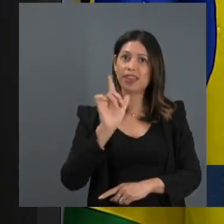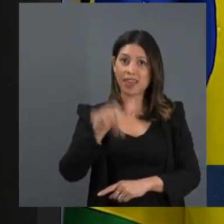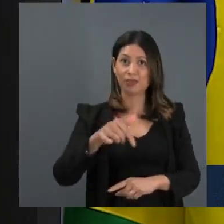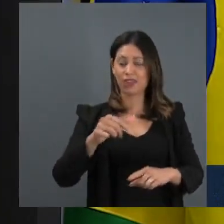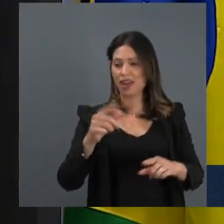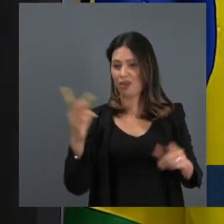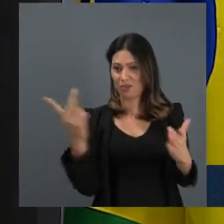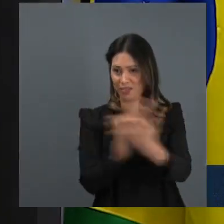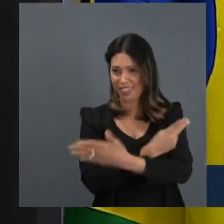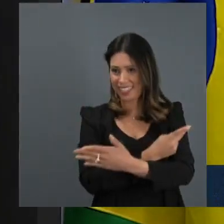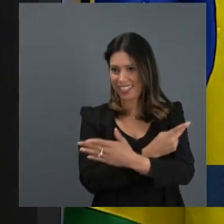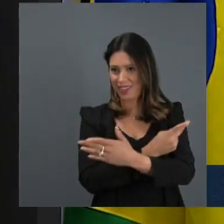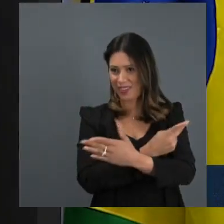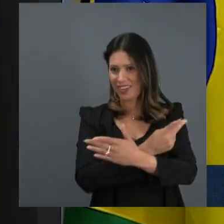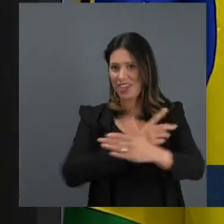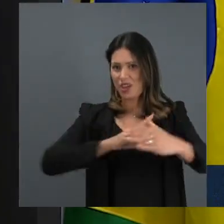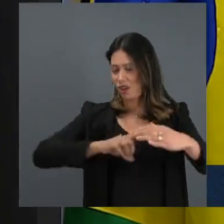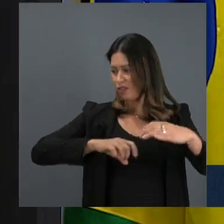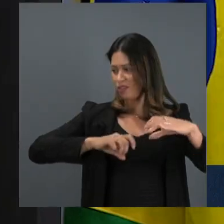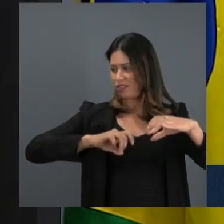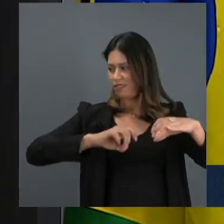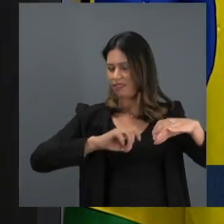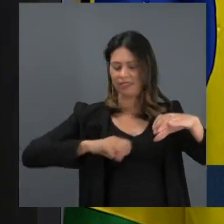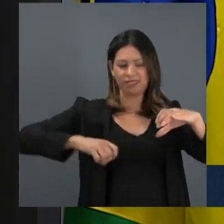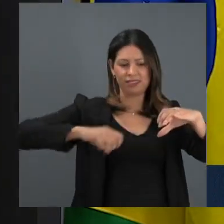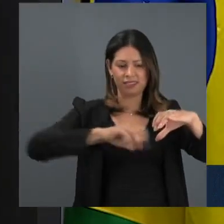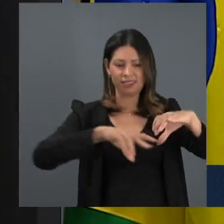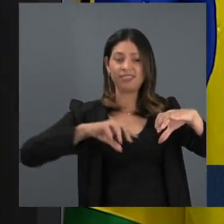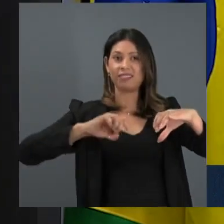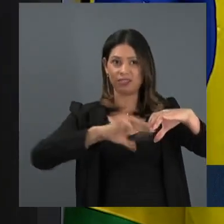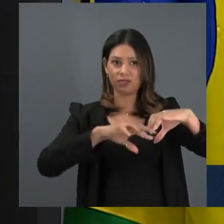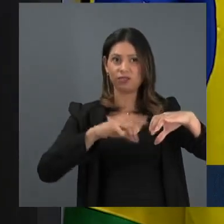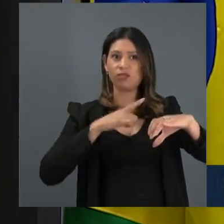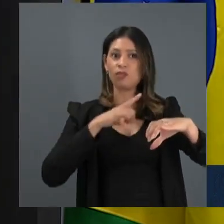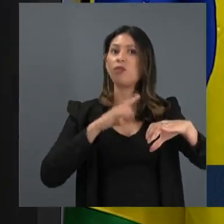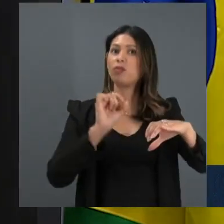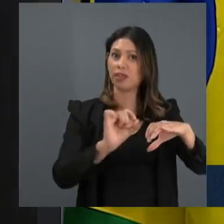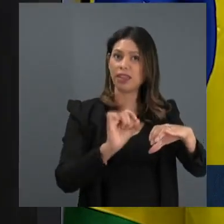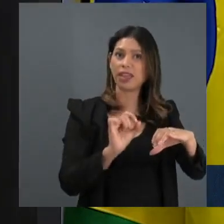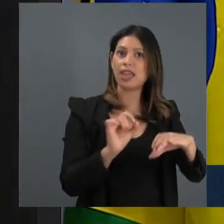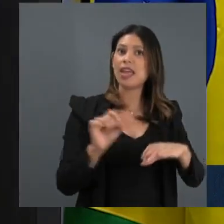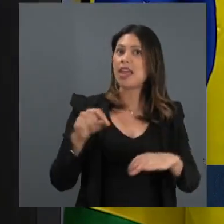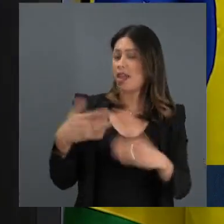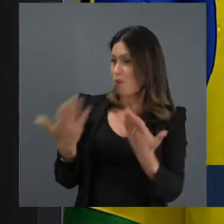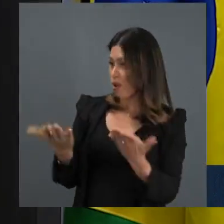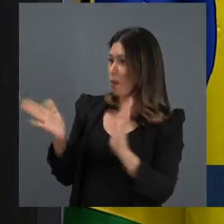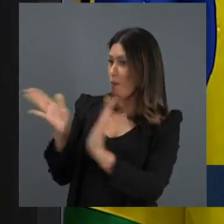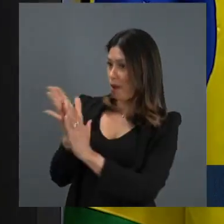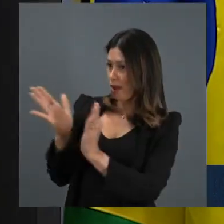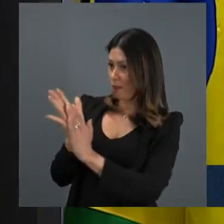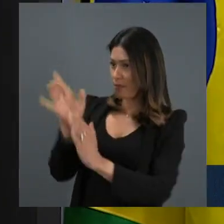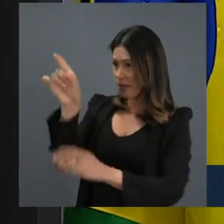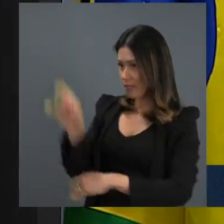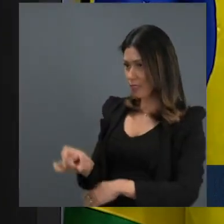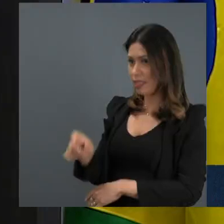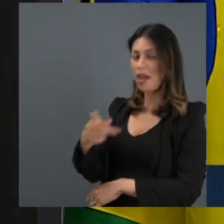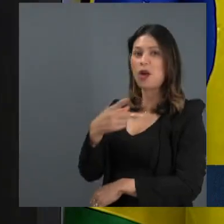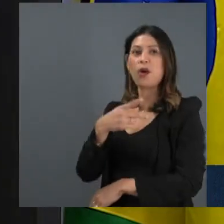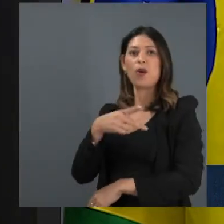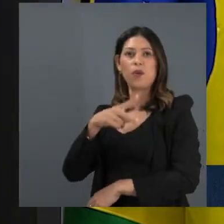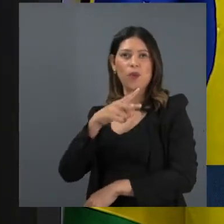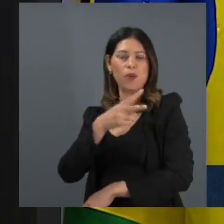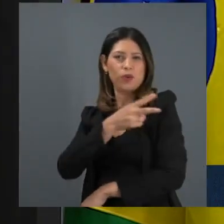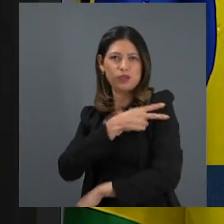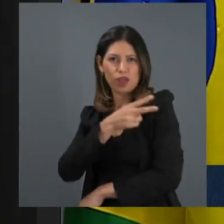pênaltis. E acabou essa sina. Quero parabenizar o presidente do Fortaleza, Marcelo Paes,